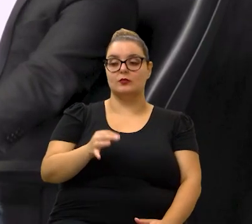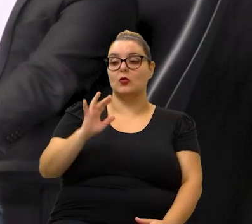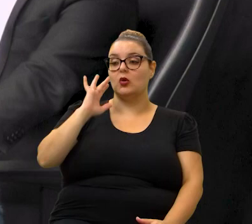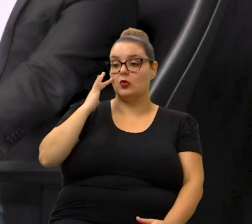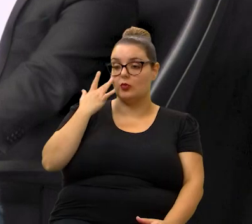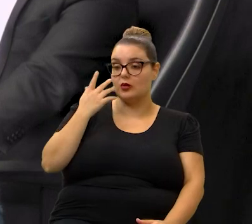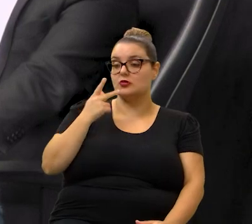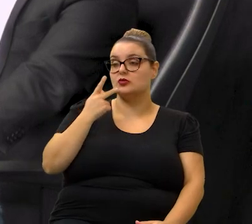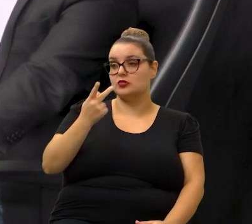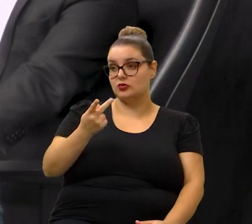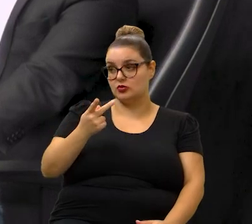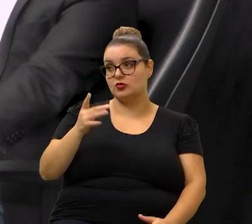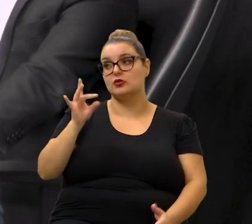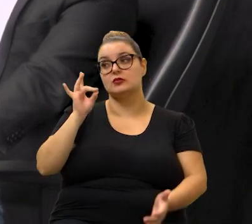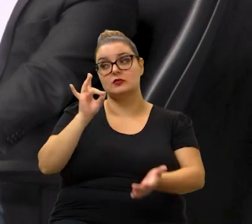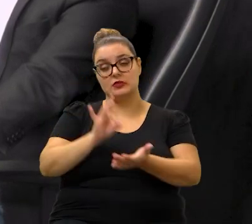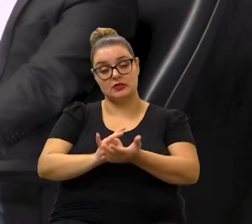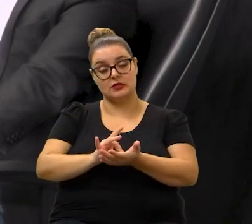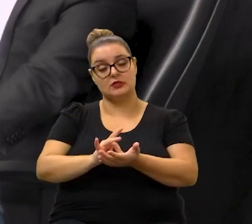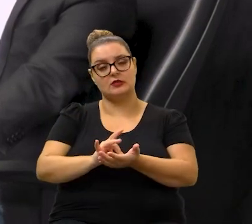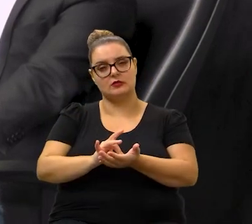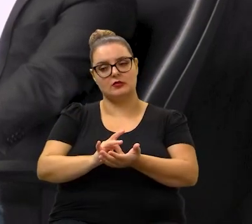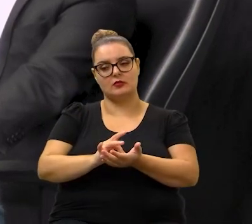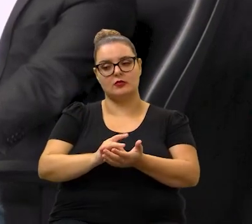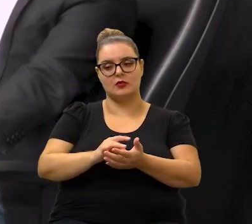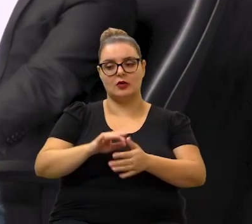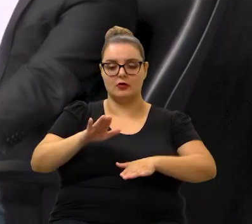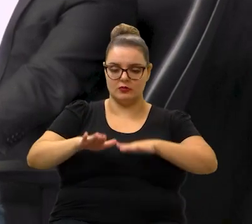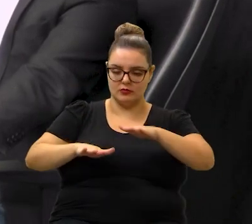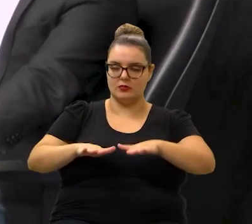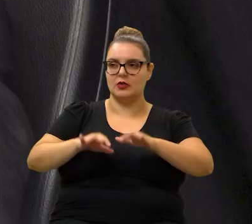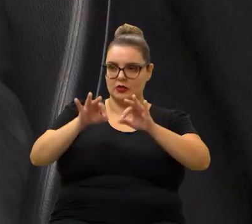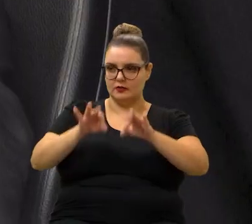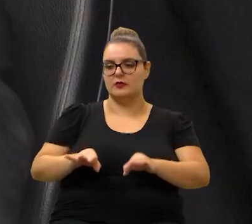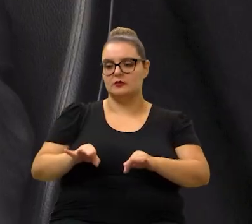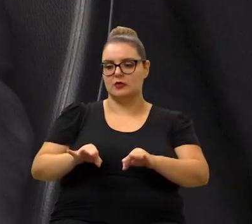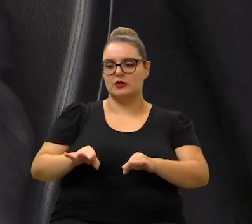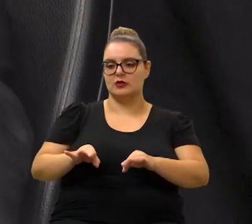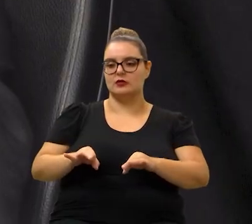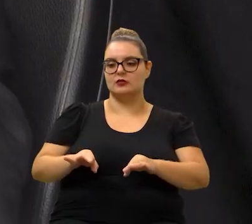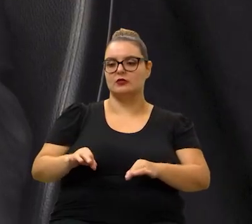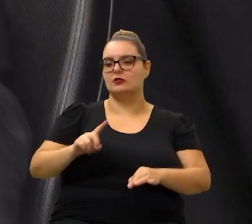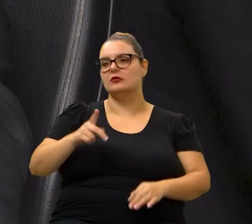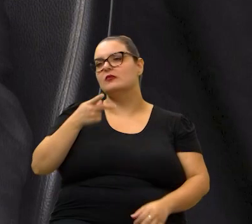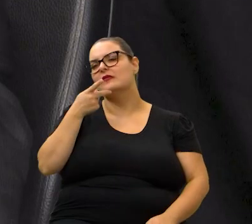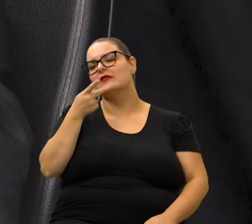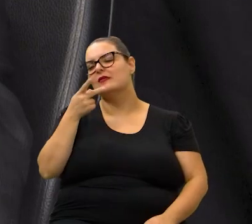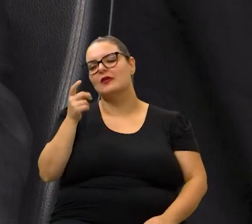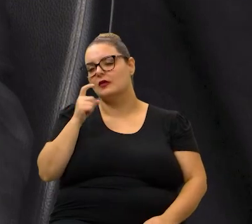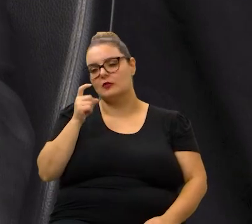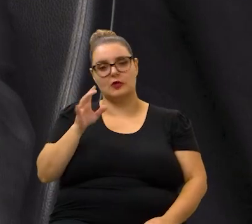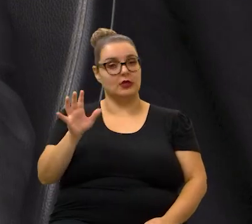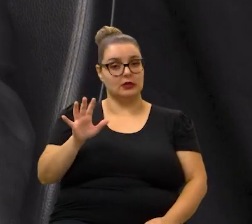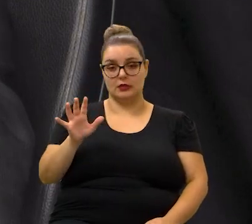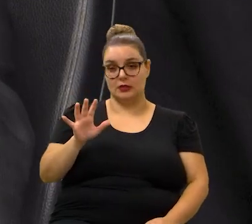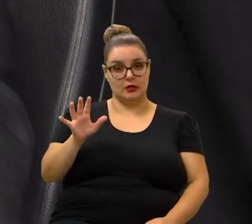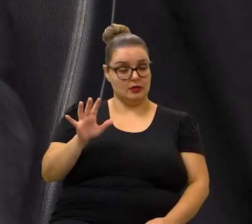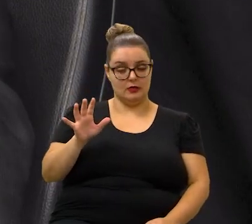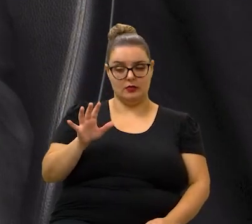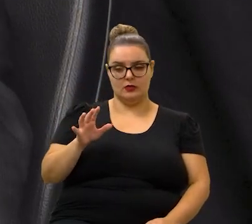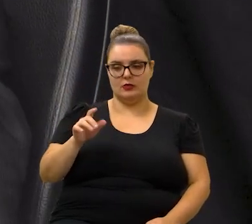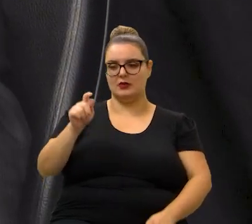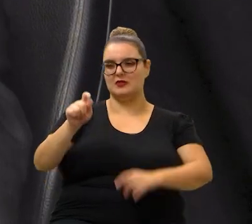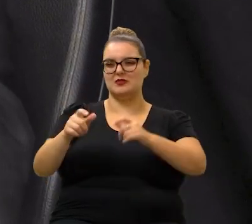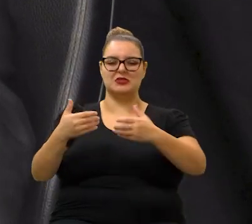ser verdadeiro e realista e ter o per o pé no chão né não contar ficar Contando historinha mentira as pessoas